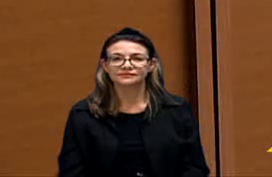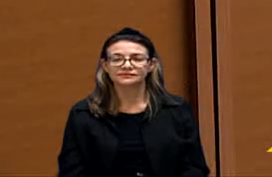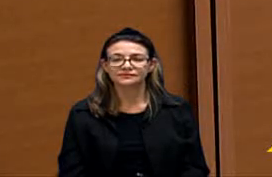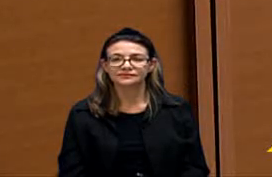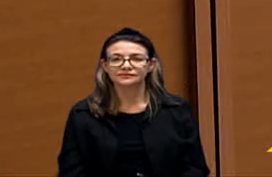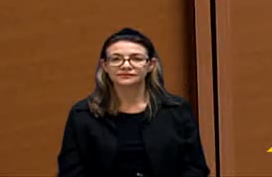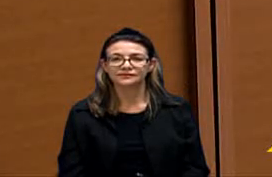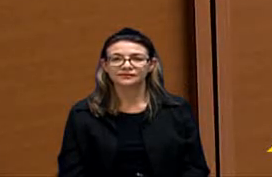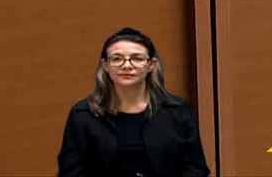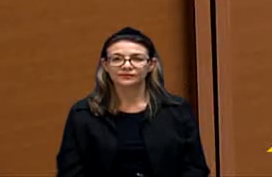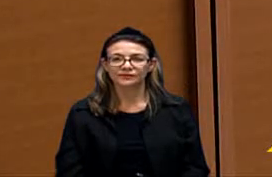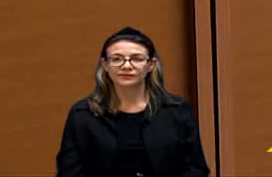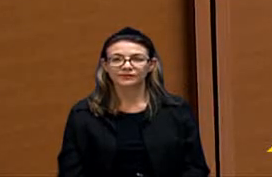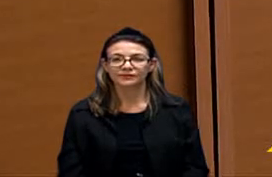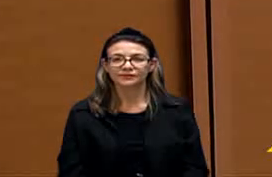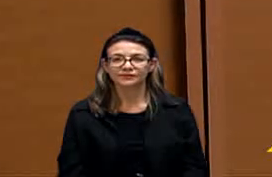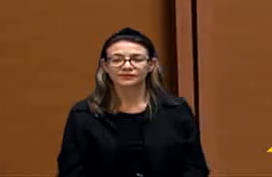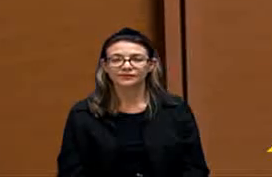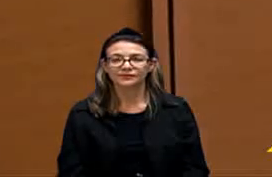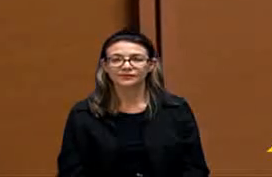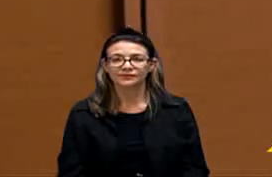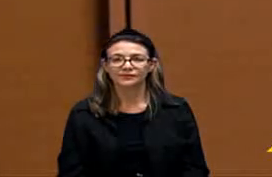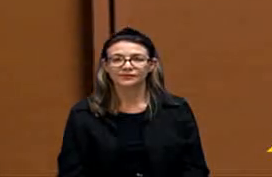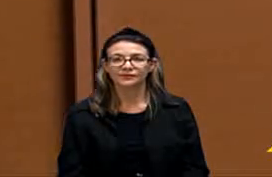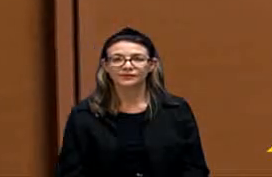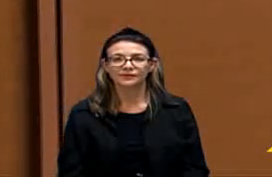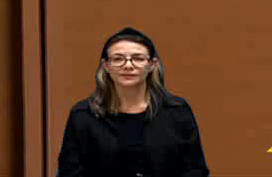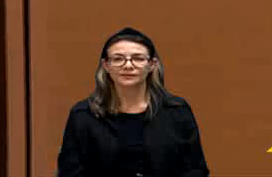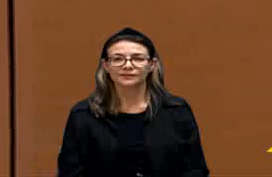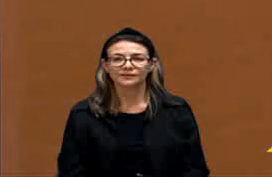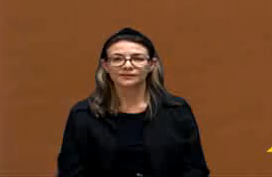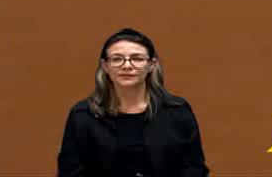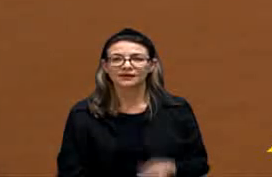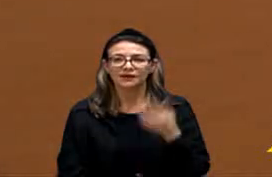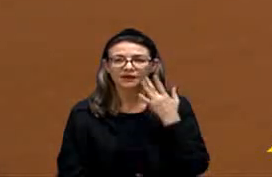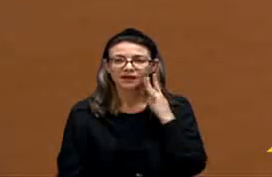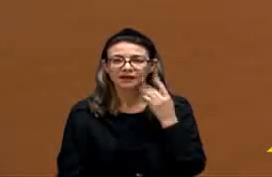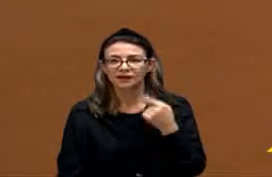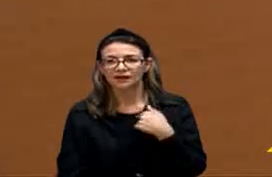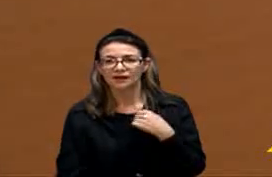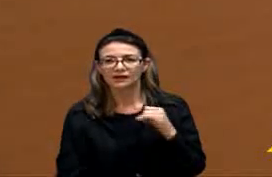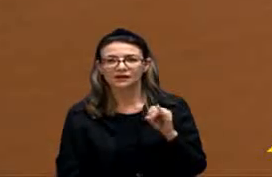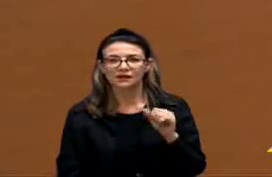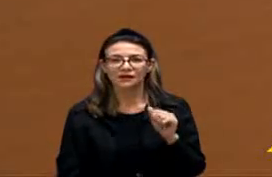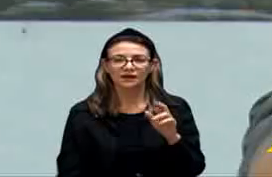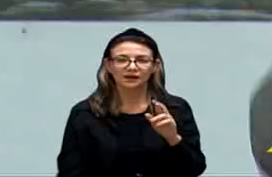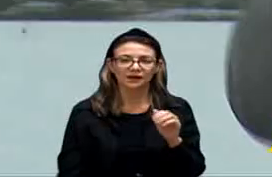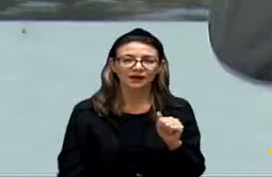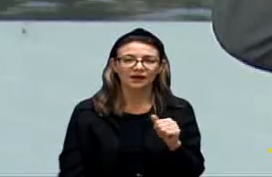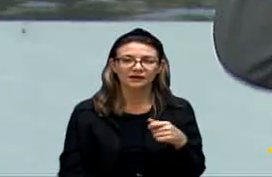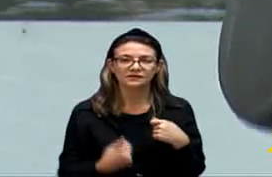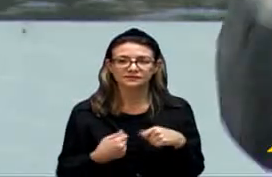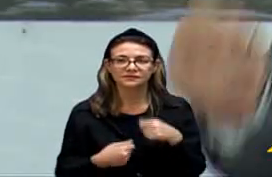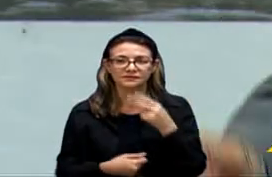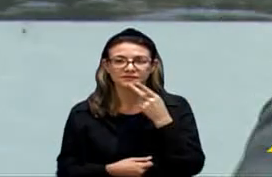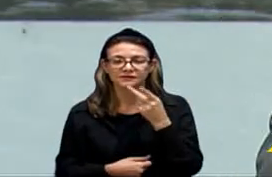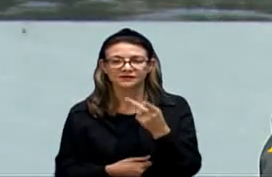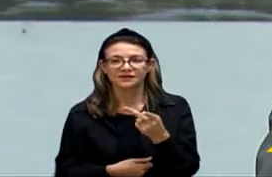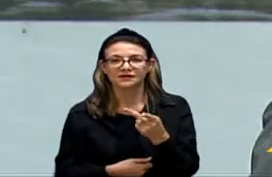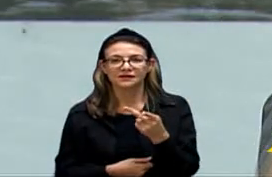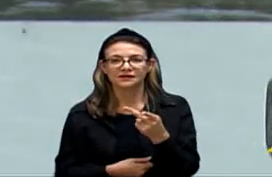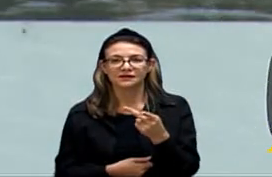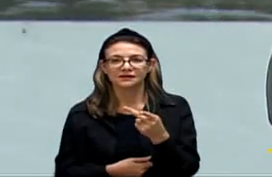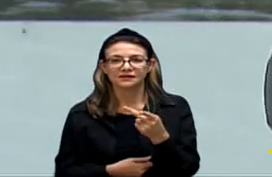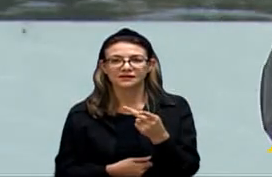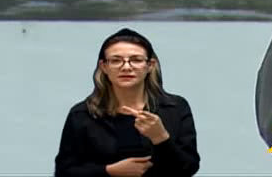o membro que é o João Don é eu acho que eu A Iara deve falar bastante também sobre